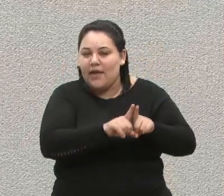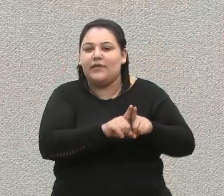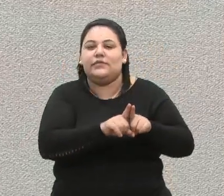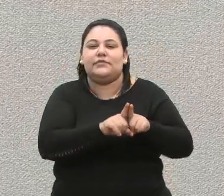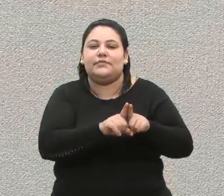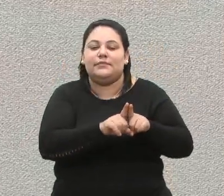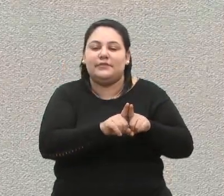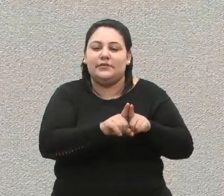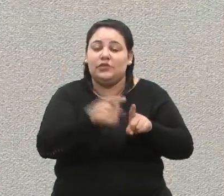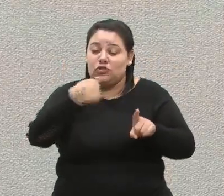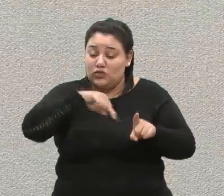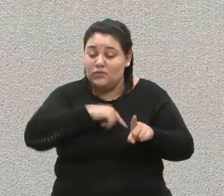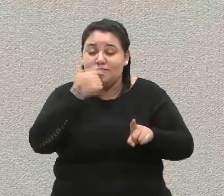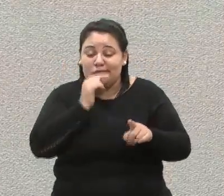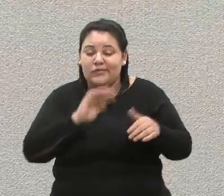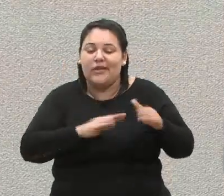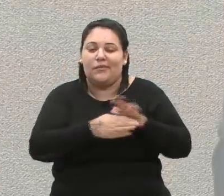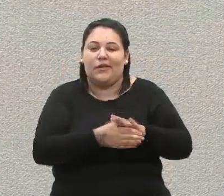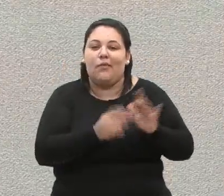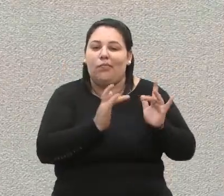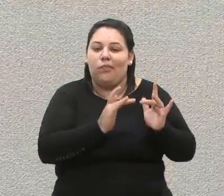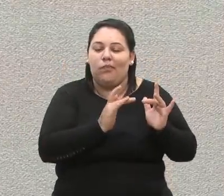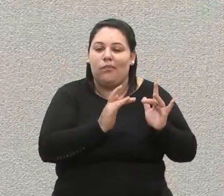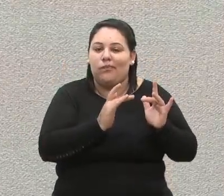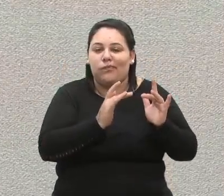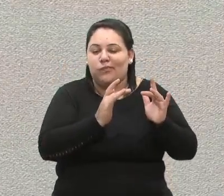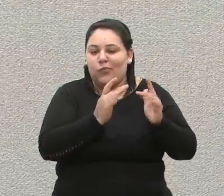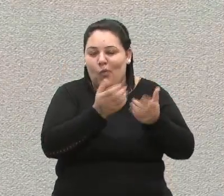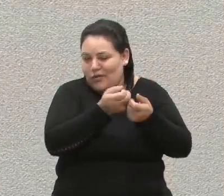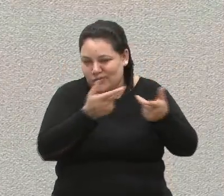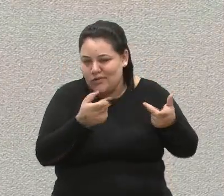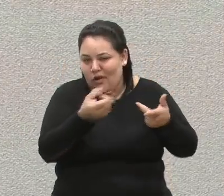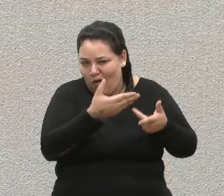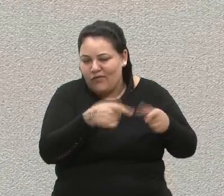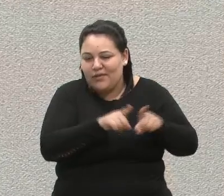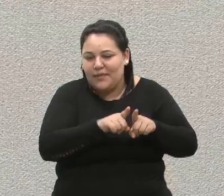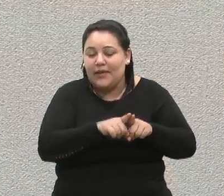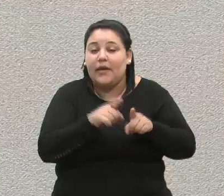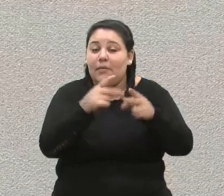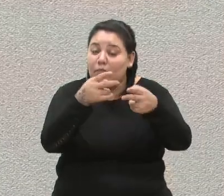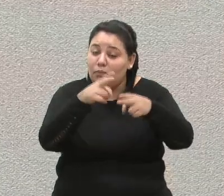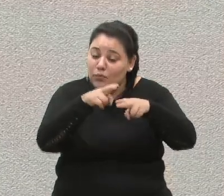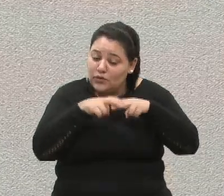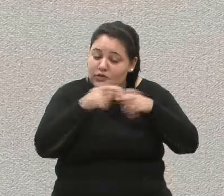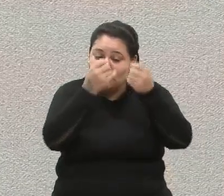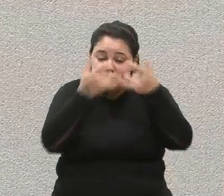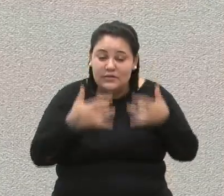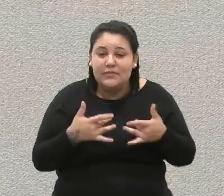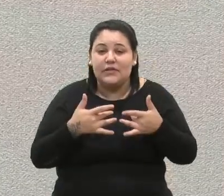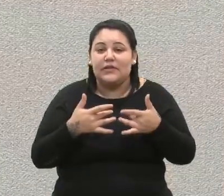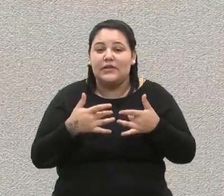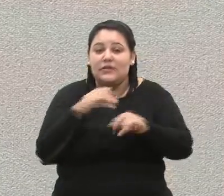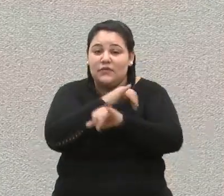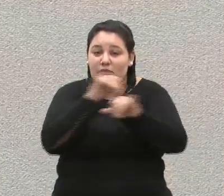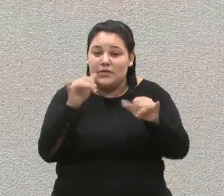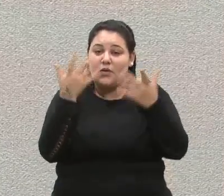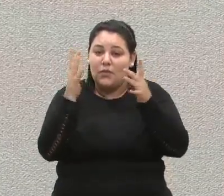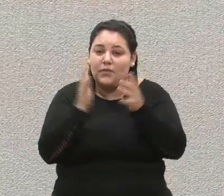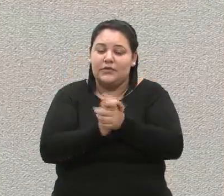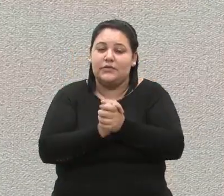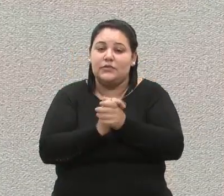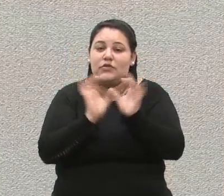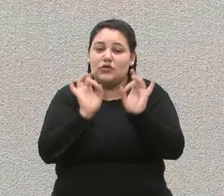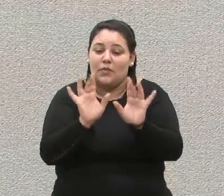vamos se adaptando a isso. Então, é nesse sentido que a gente traz esses dados e essa comemoração. Então, só